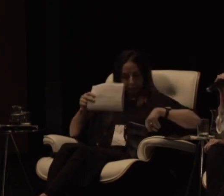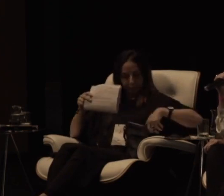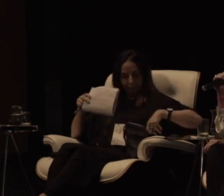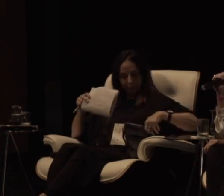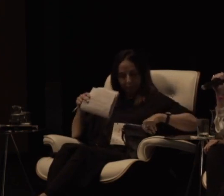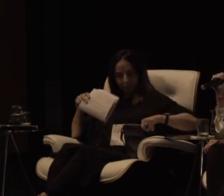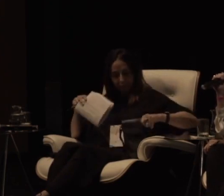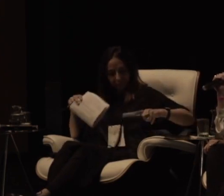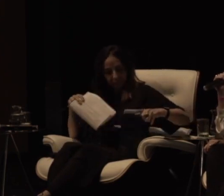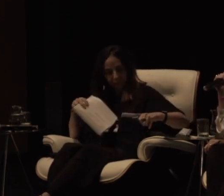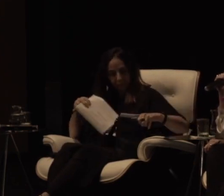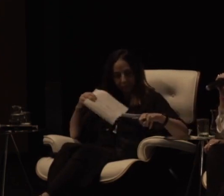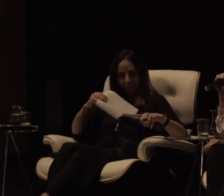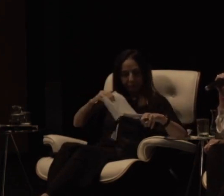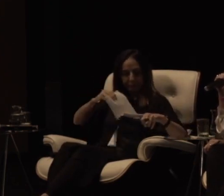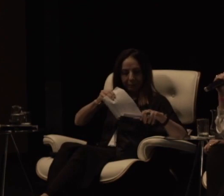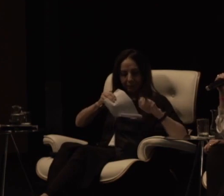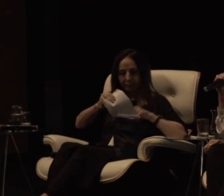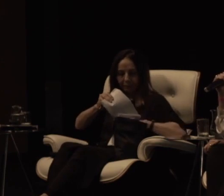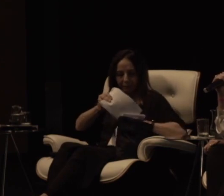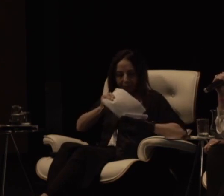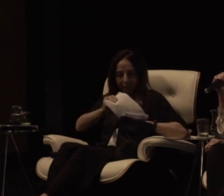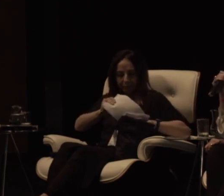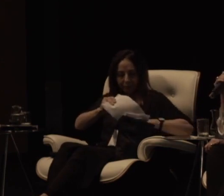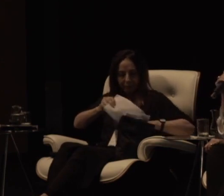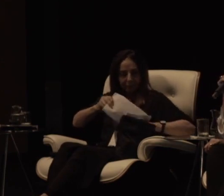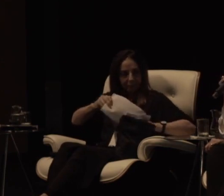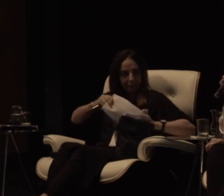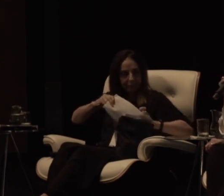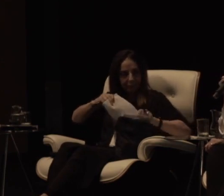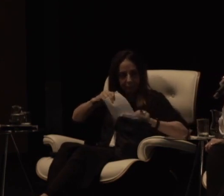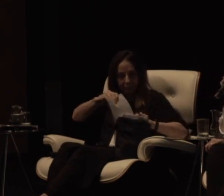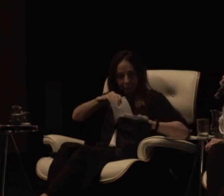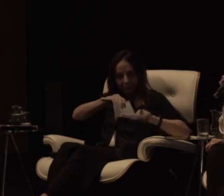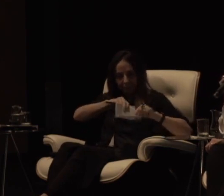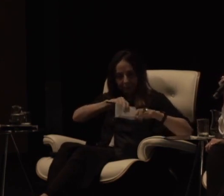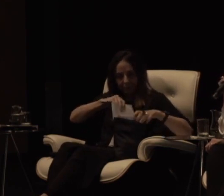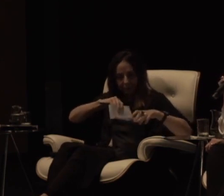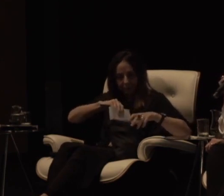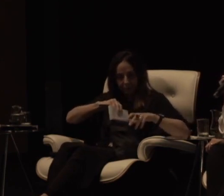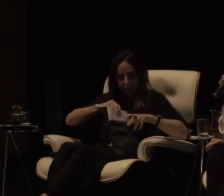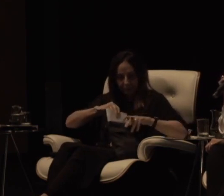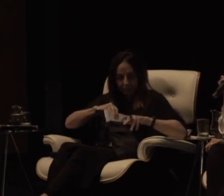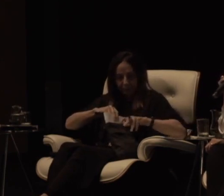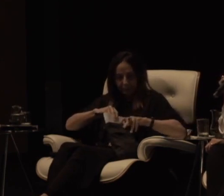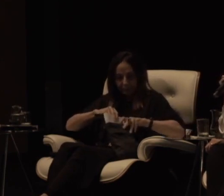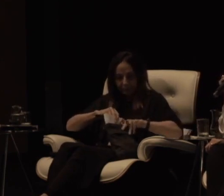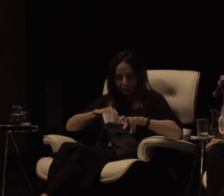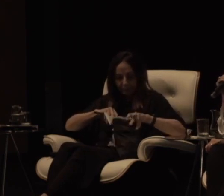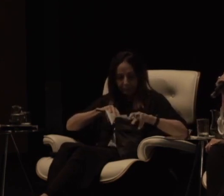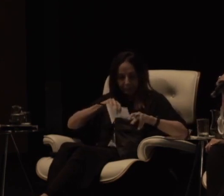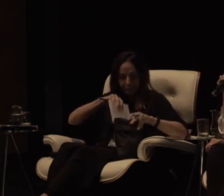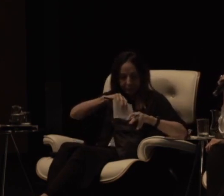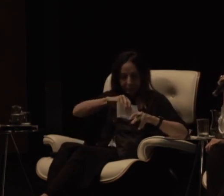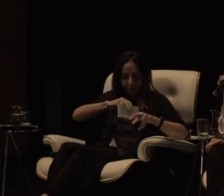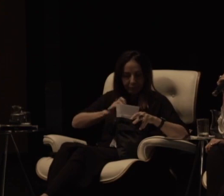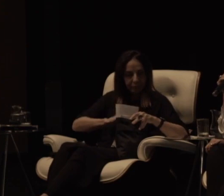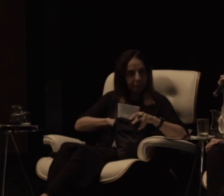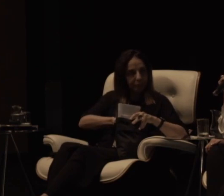se lembram da origem dos símbolos. É uma lição extremamente preciosa de